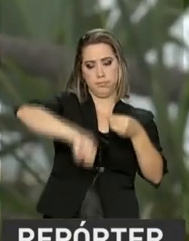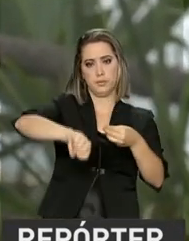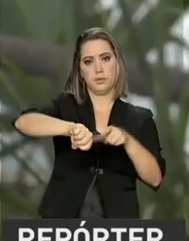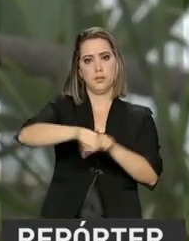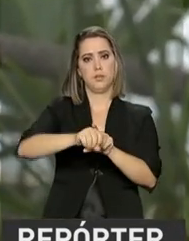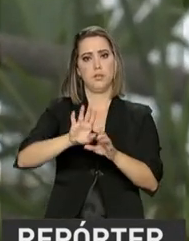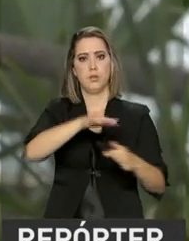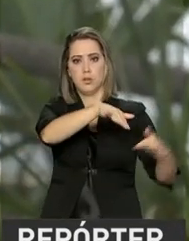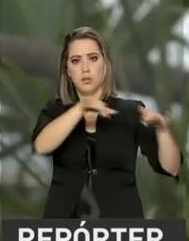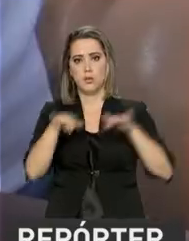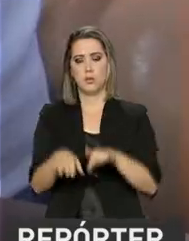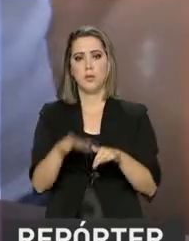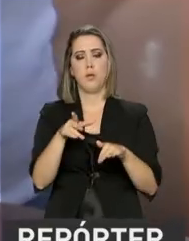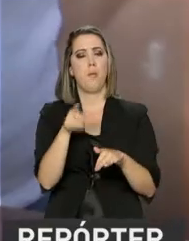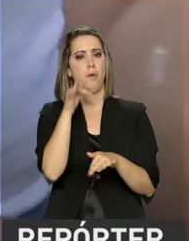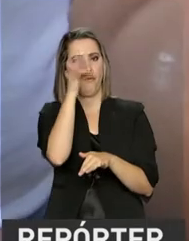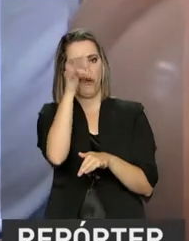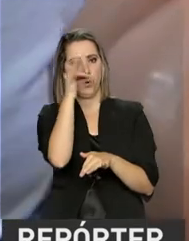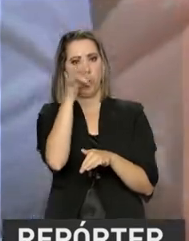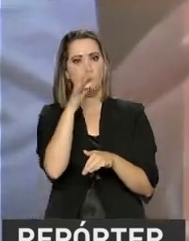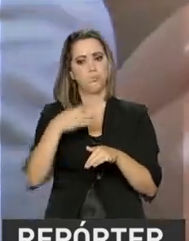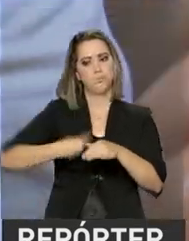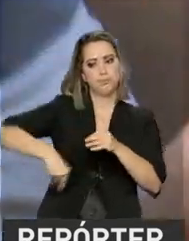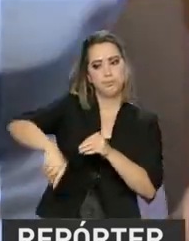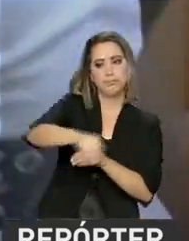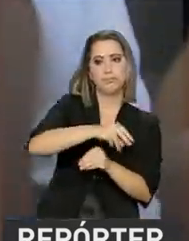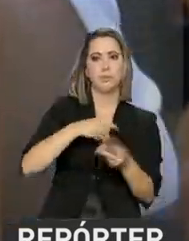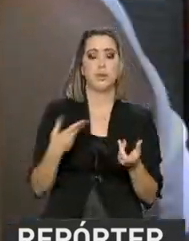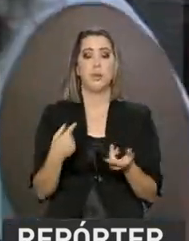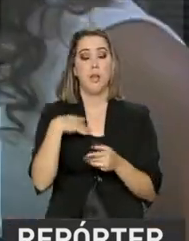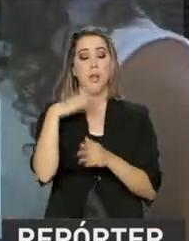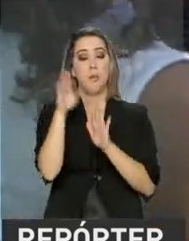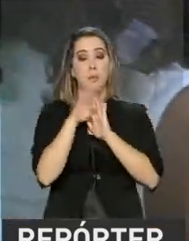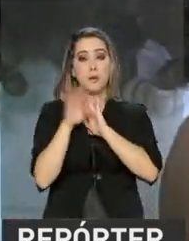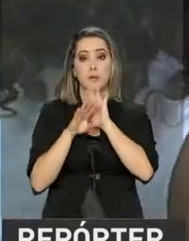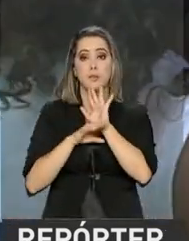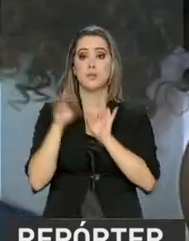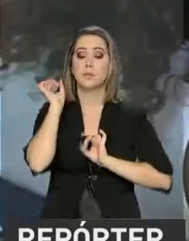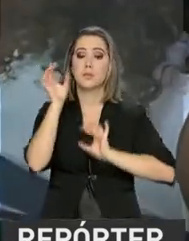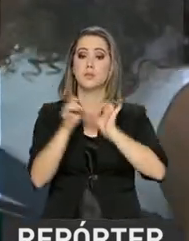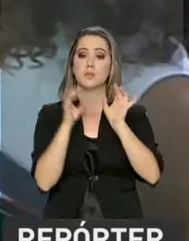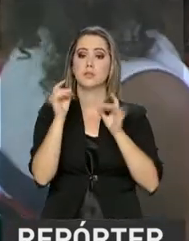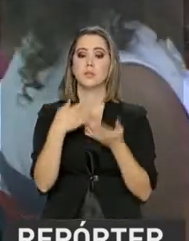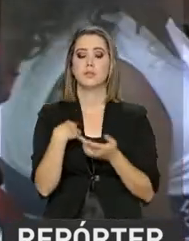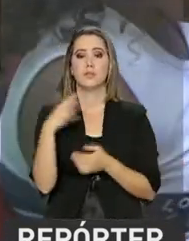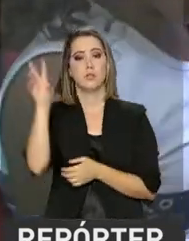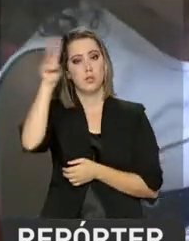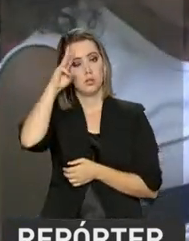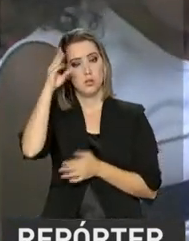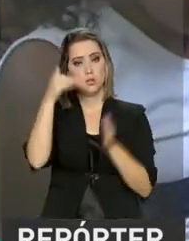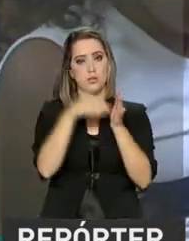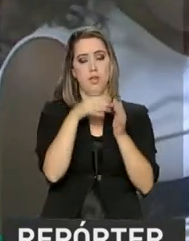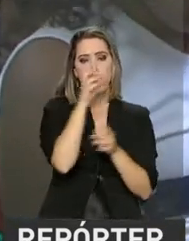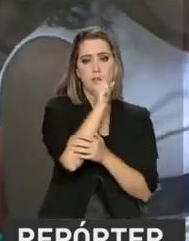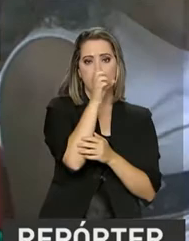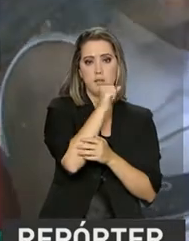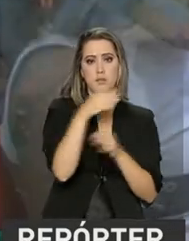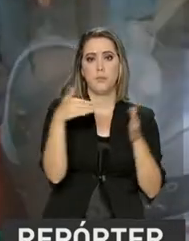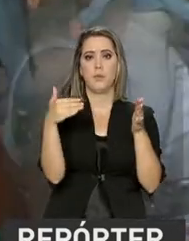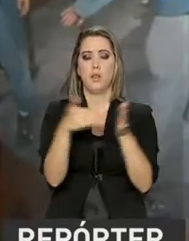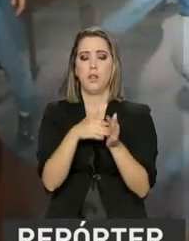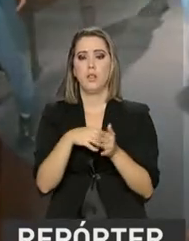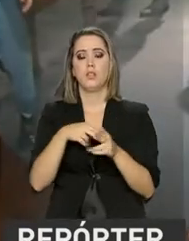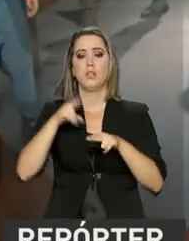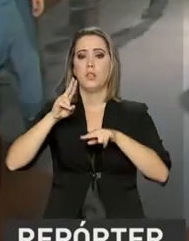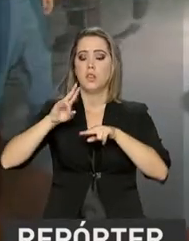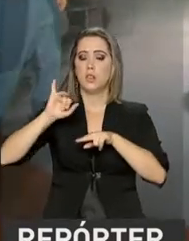do vaso das plantas. A programação especial do Museu da Vida vai funcionar das terças-feiras aos sábados até o mês de julho.